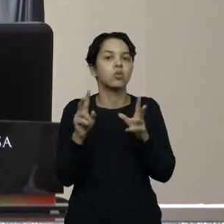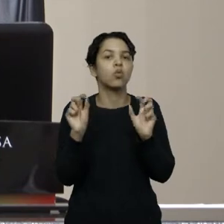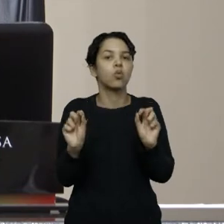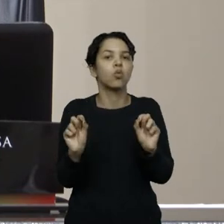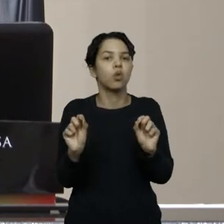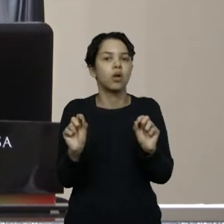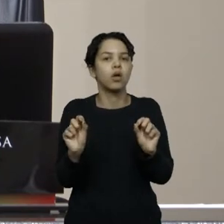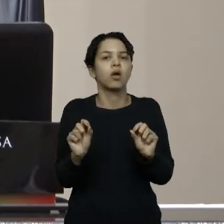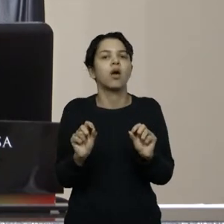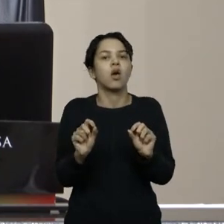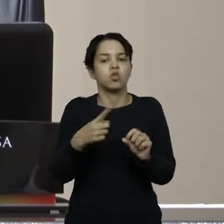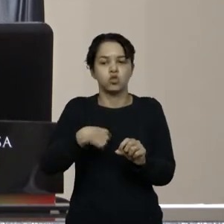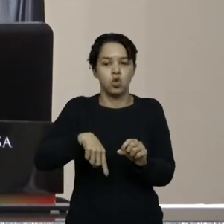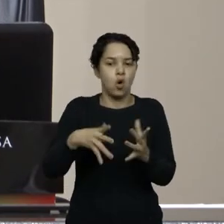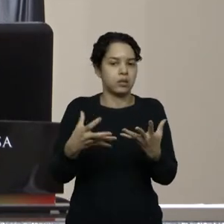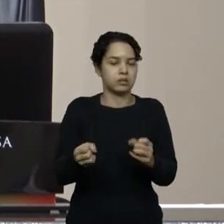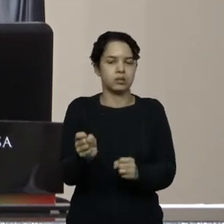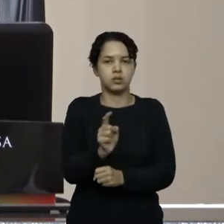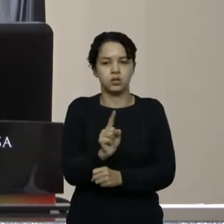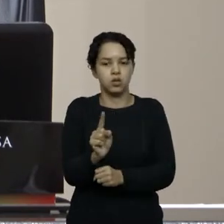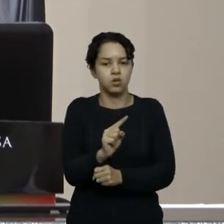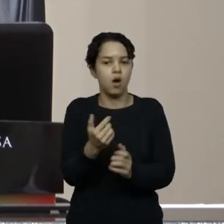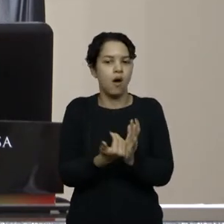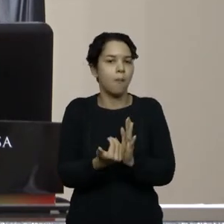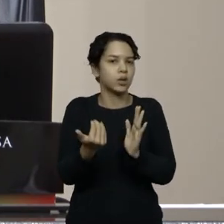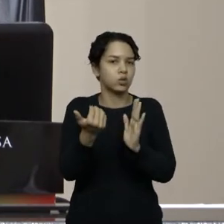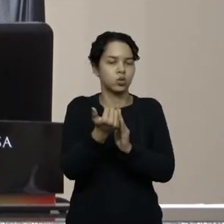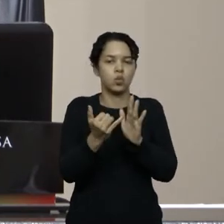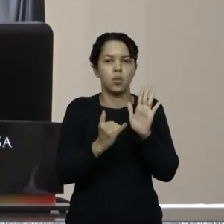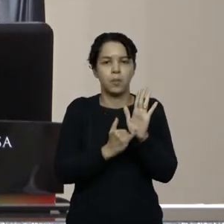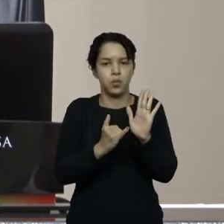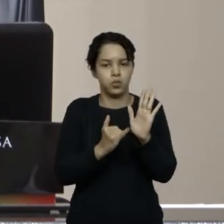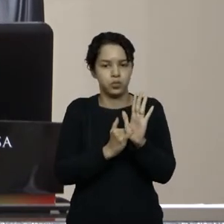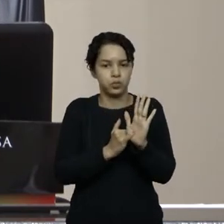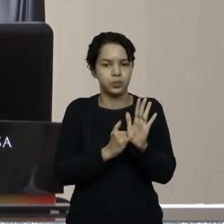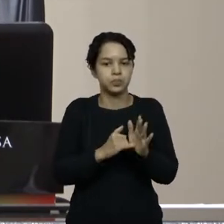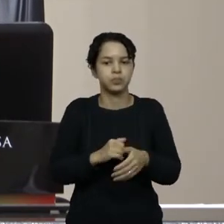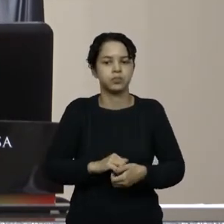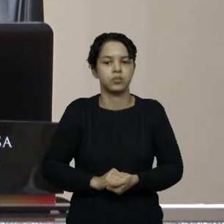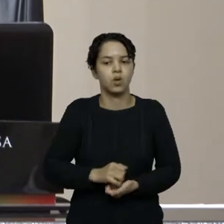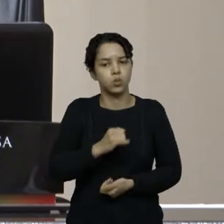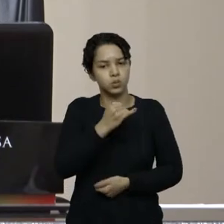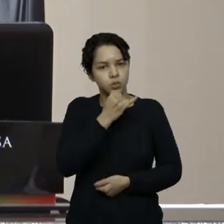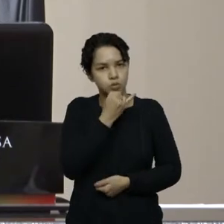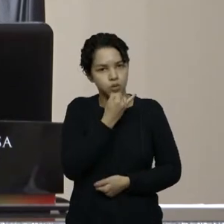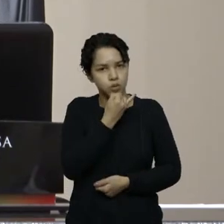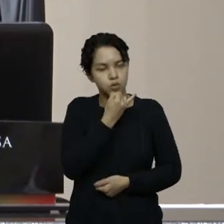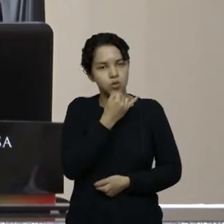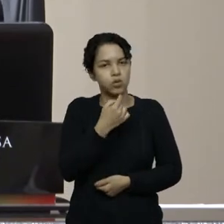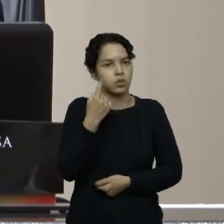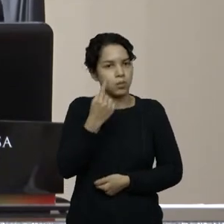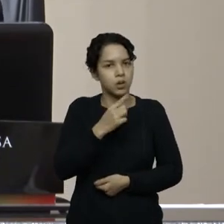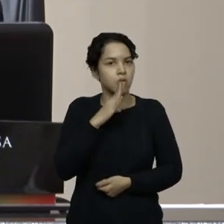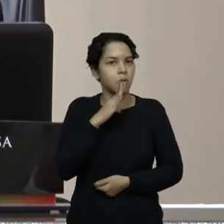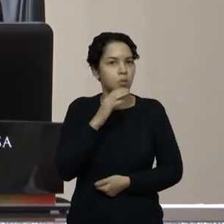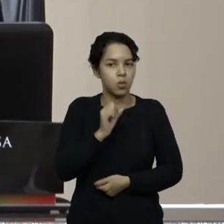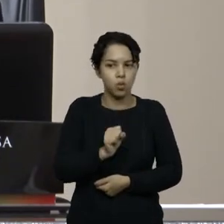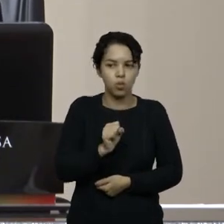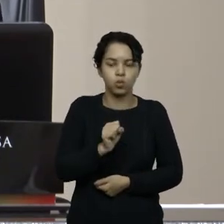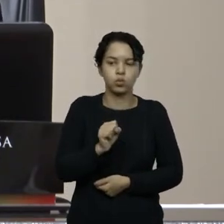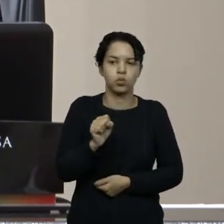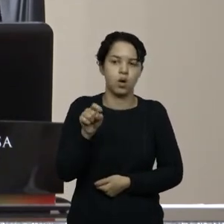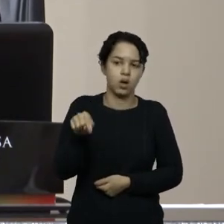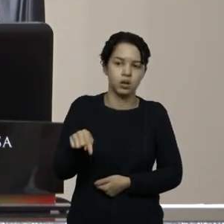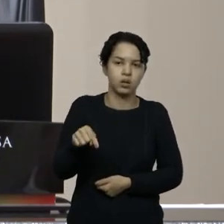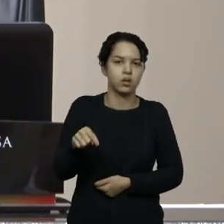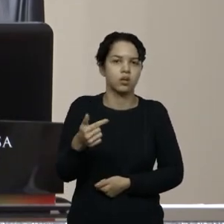não atendeu e que a gente comentou impostos Eu lamento que não está aqui o deputado Bruno para